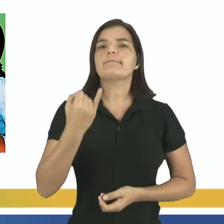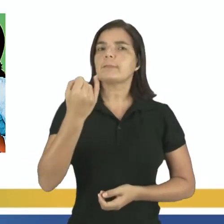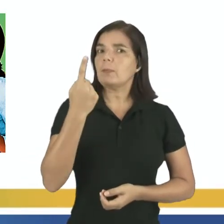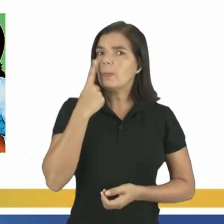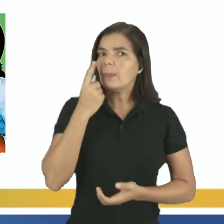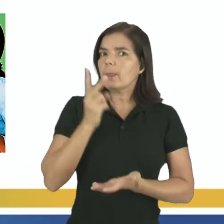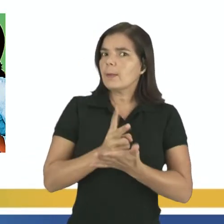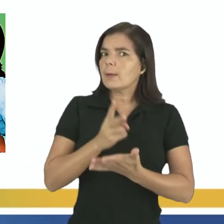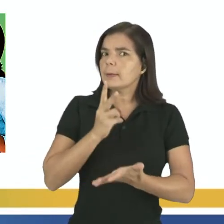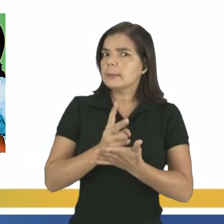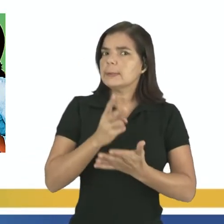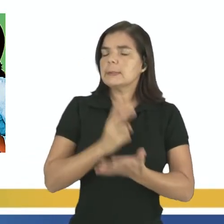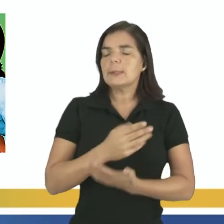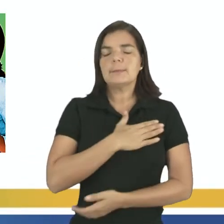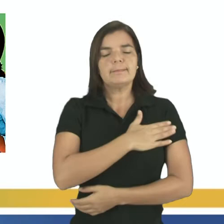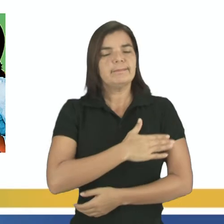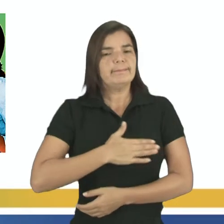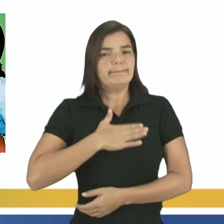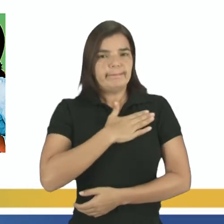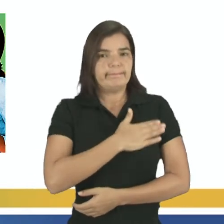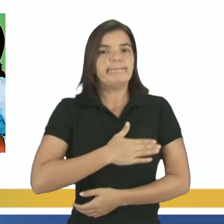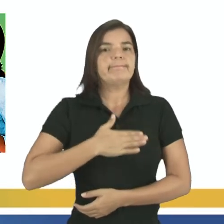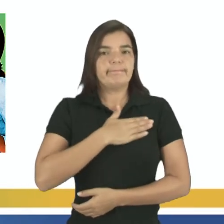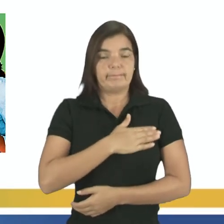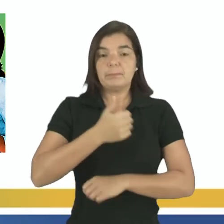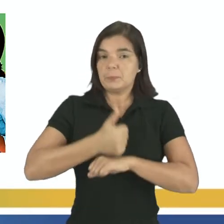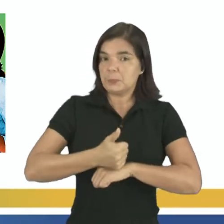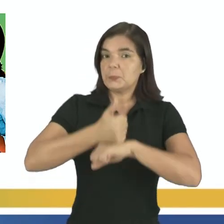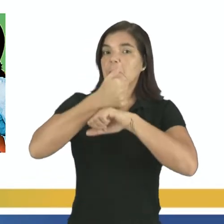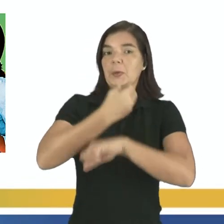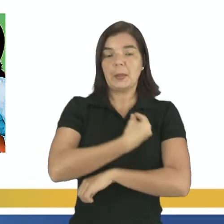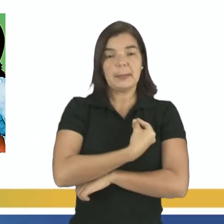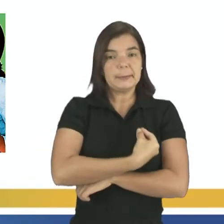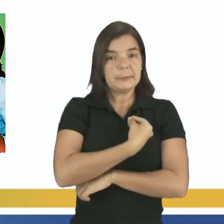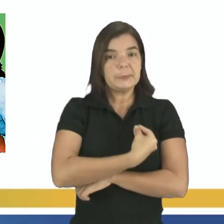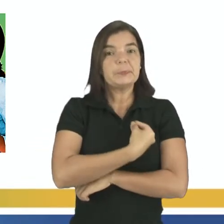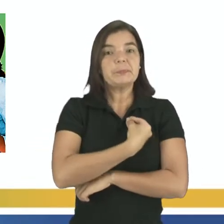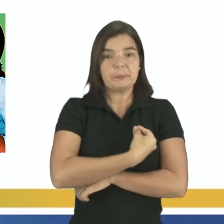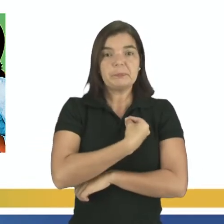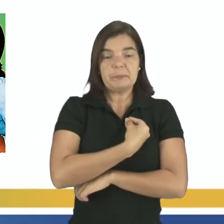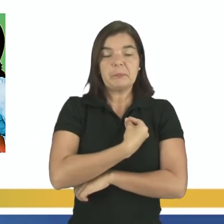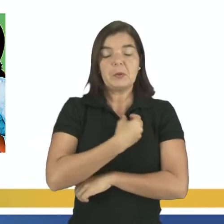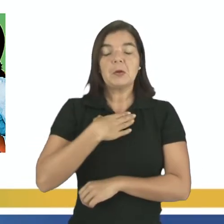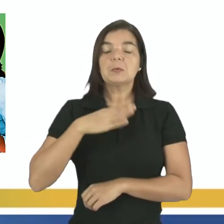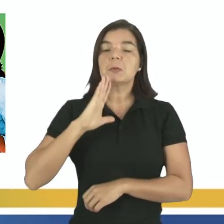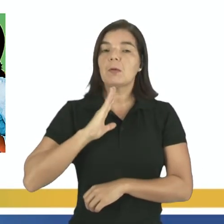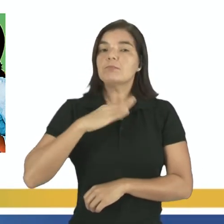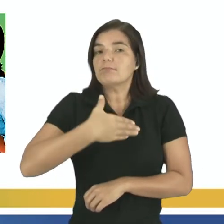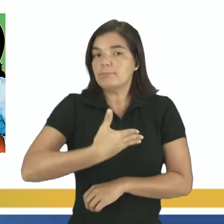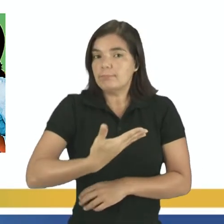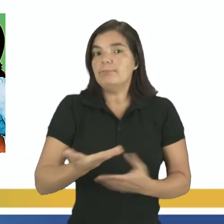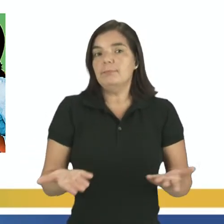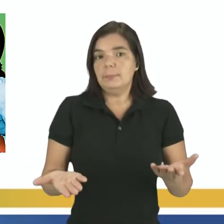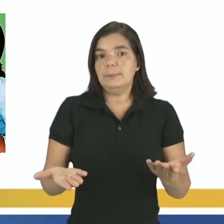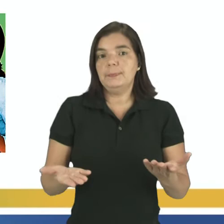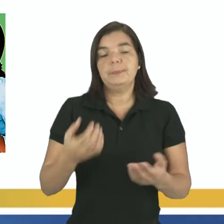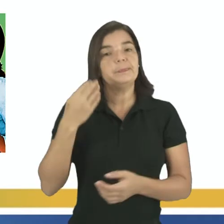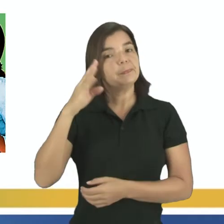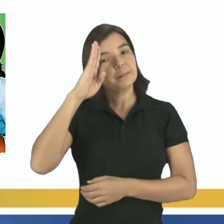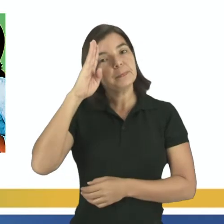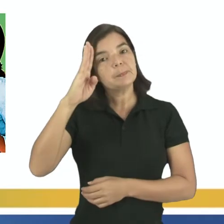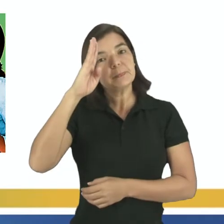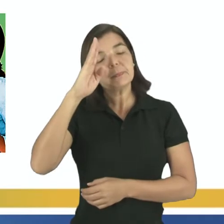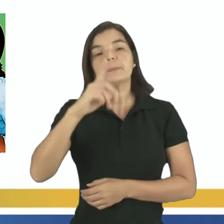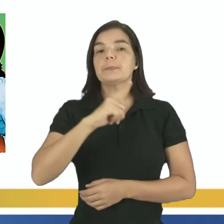procurar sempre o seu bem-estar, cultivar a qualidade de vida, buscar a autonomia, tá?